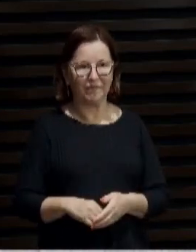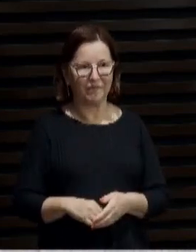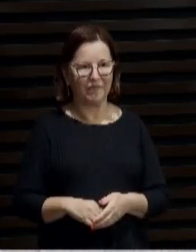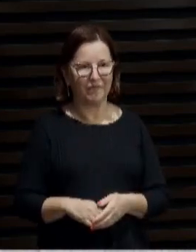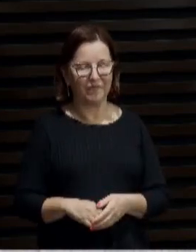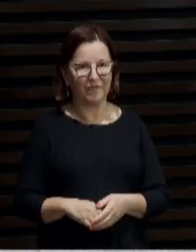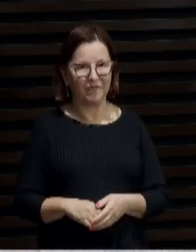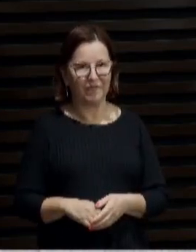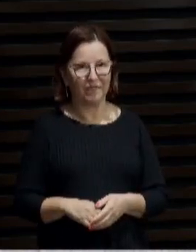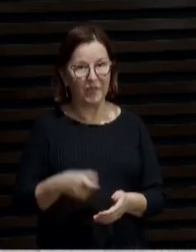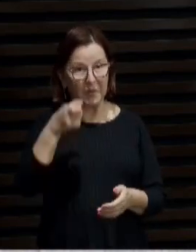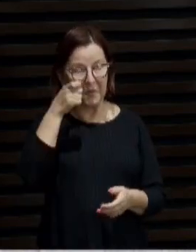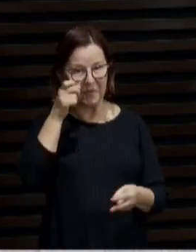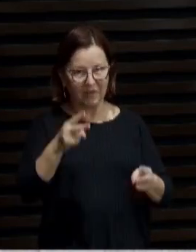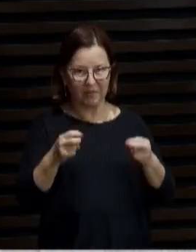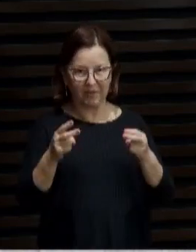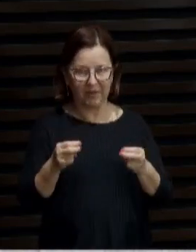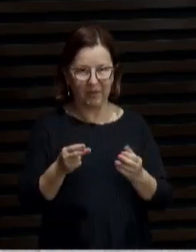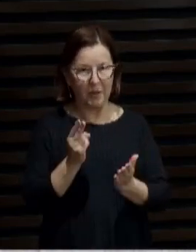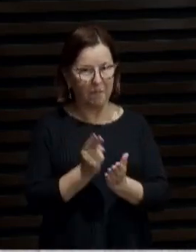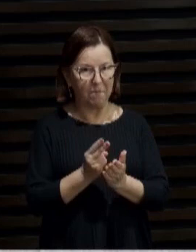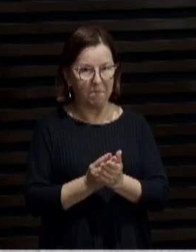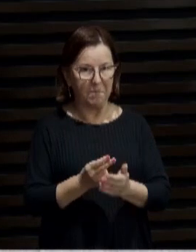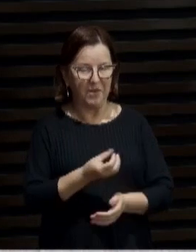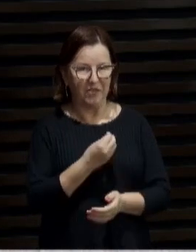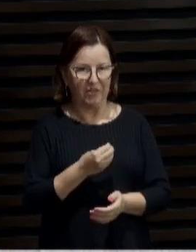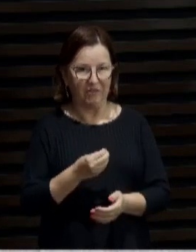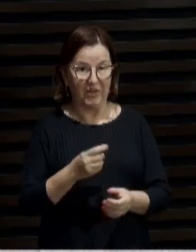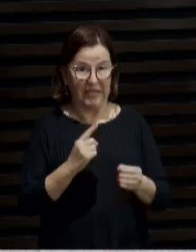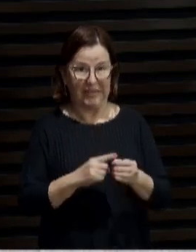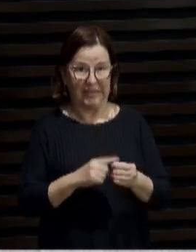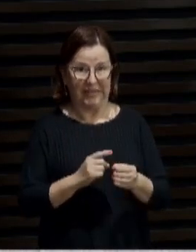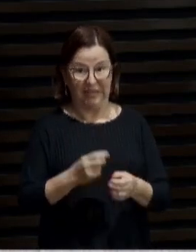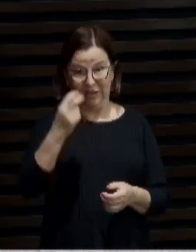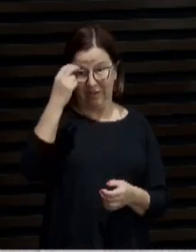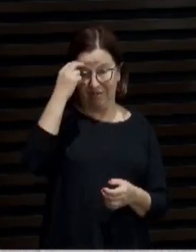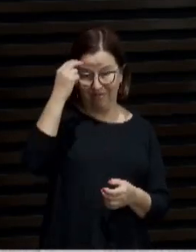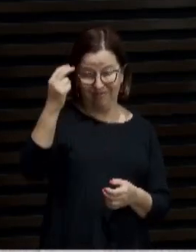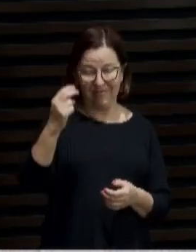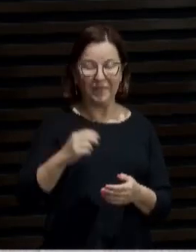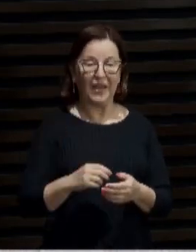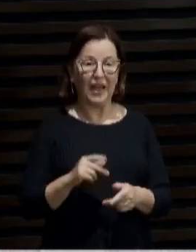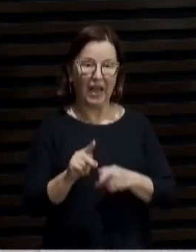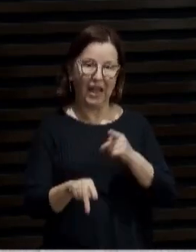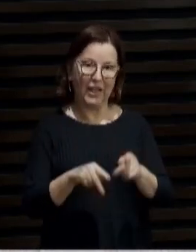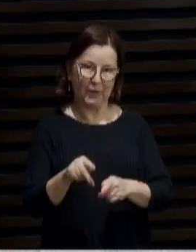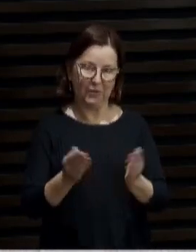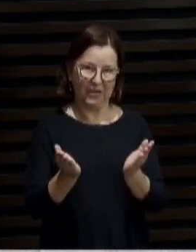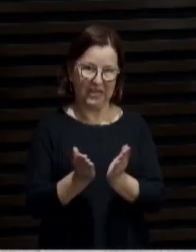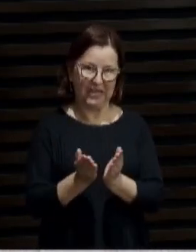que, apesar de viverem em uma cidade culta e instruída, os cristãos em Pérgamo sofriam com